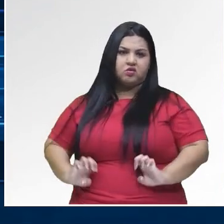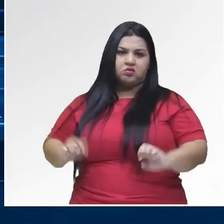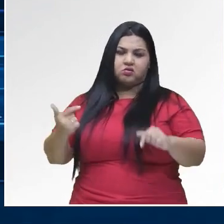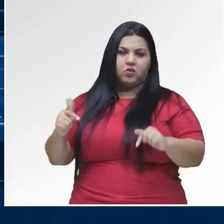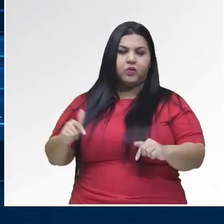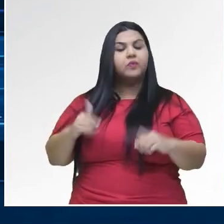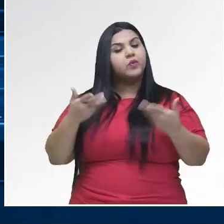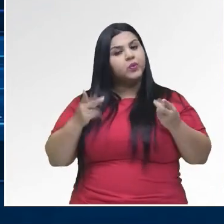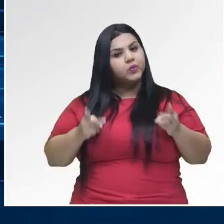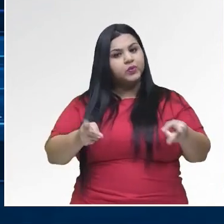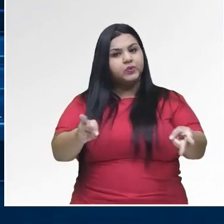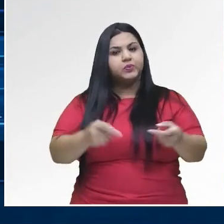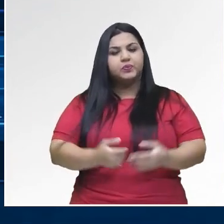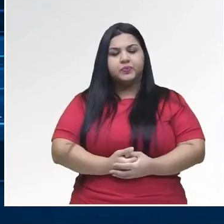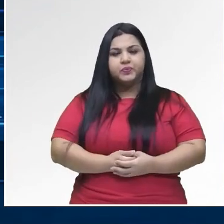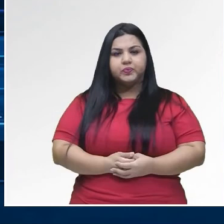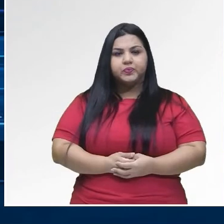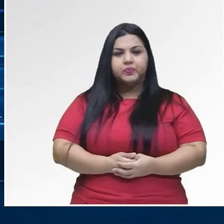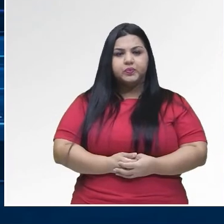Continuando.